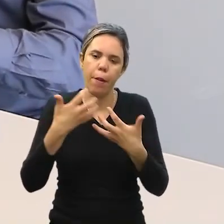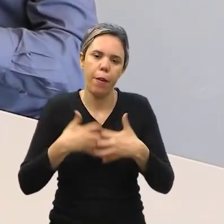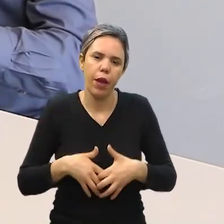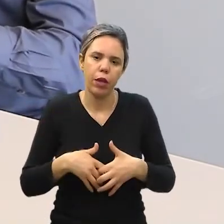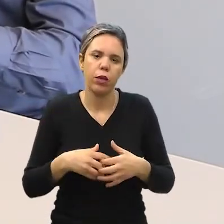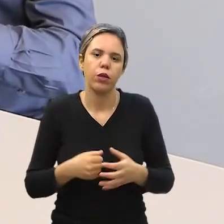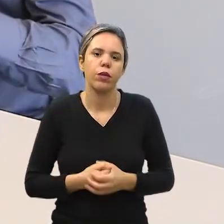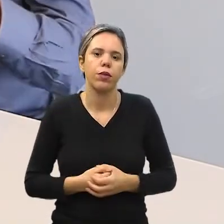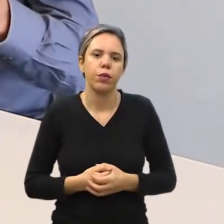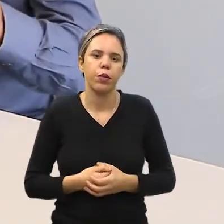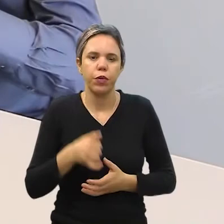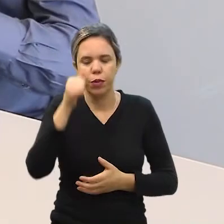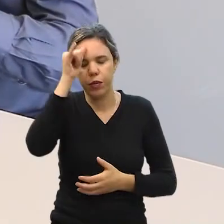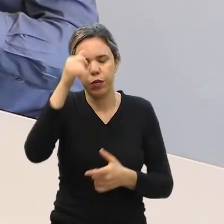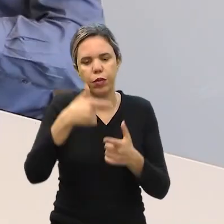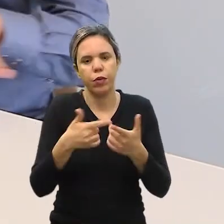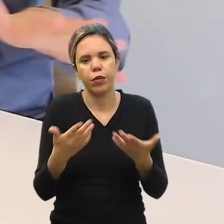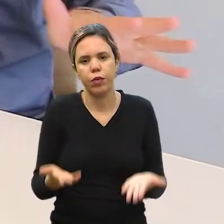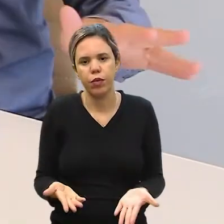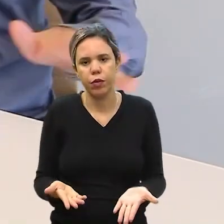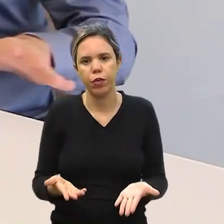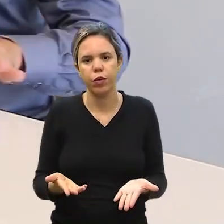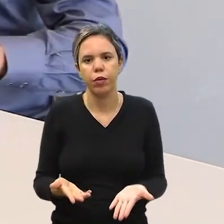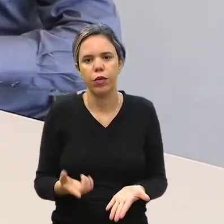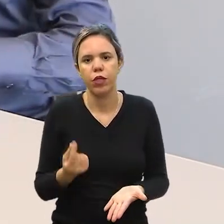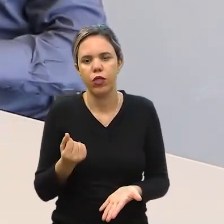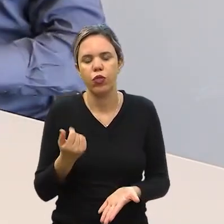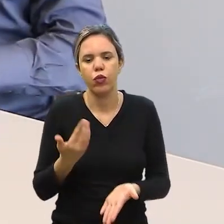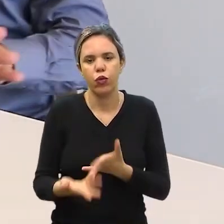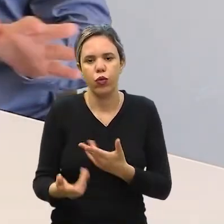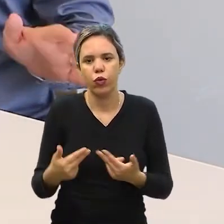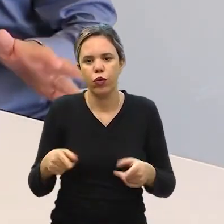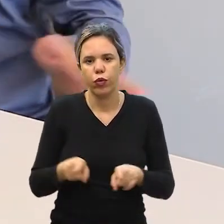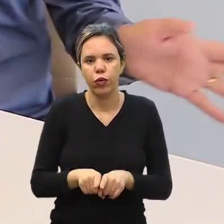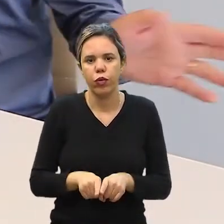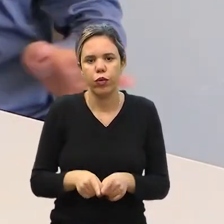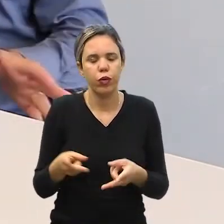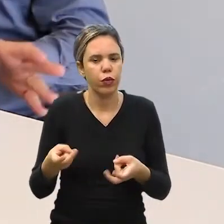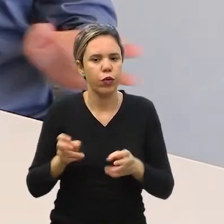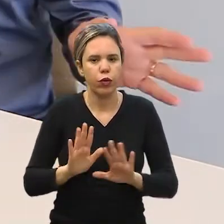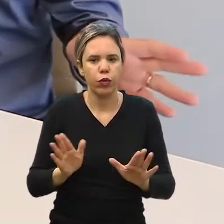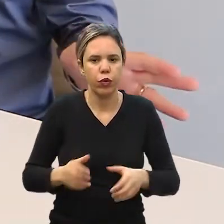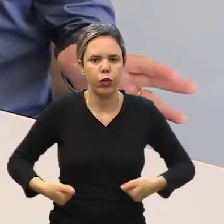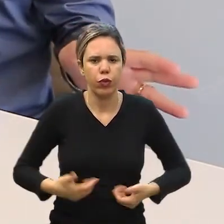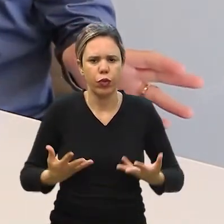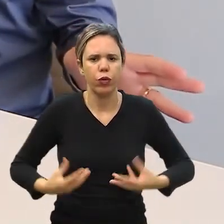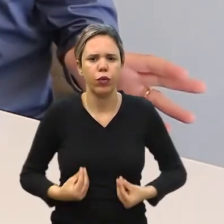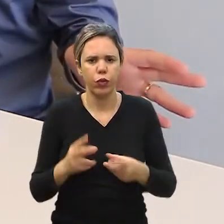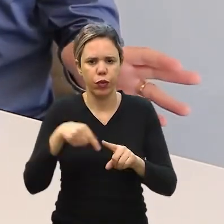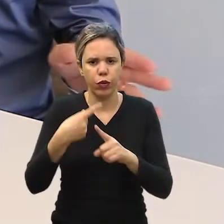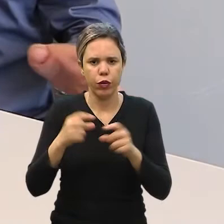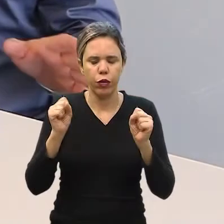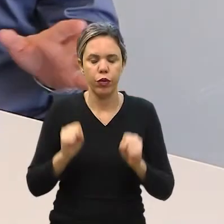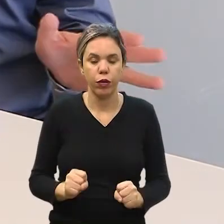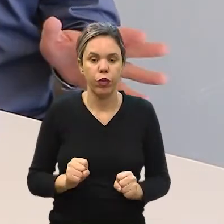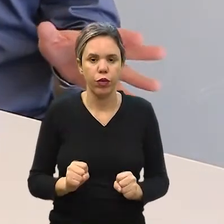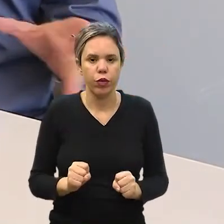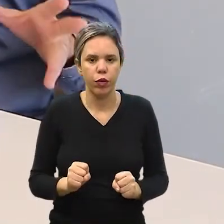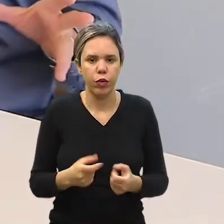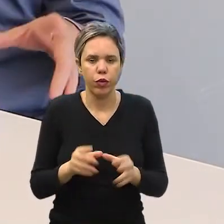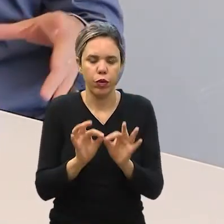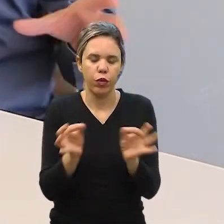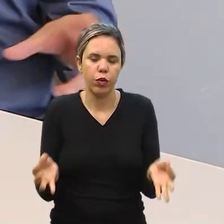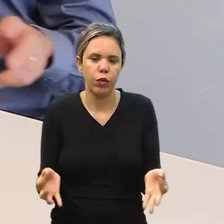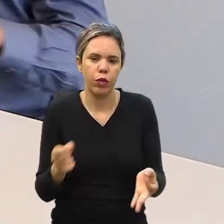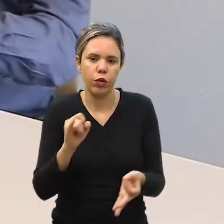vantajoso para evitar justamente a fuga do dinheiro, né? Às vezes a gente não percebe, mas está gastando dinheiro mais do que a gente pode numa coisa